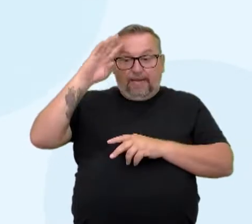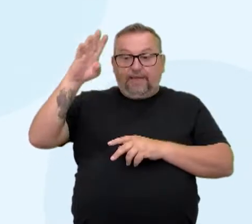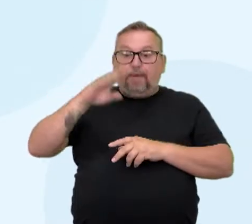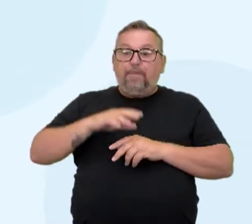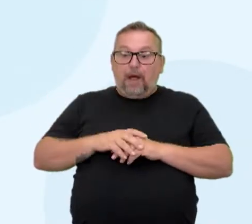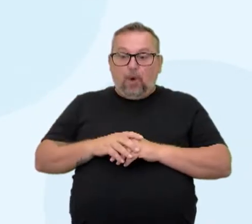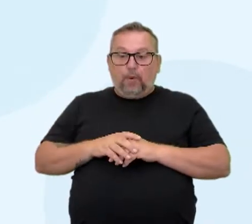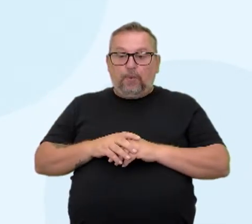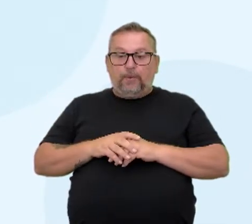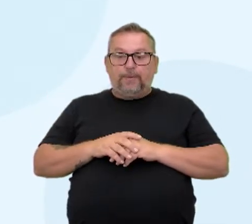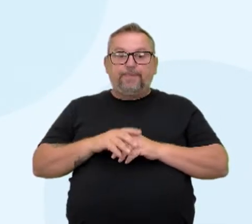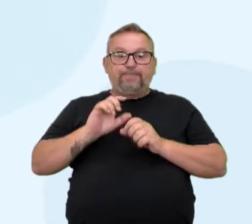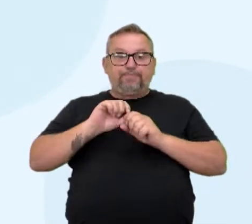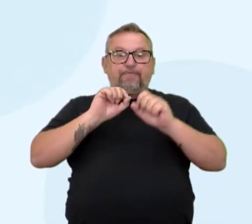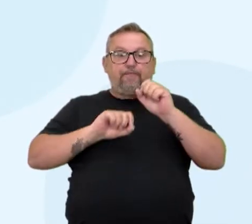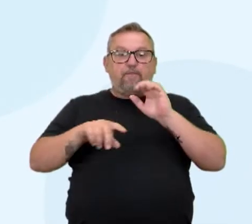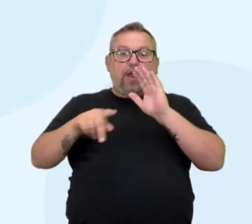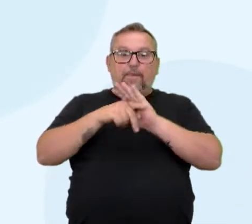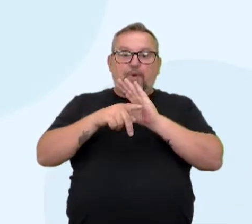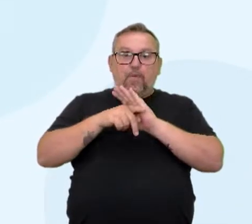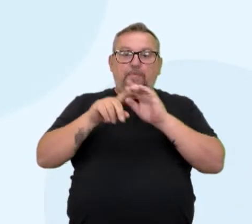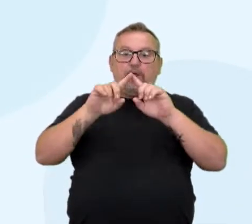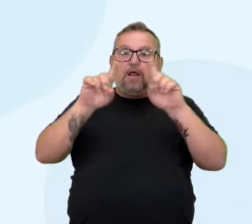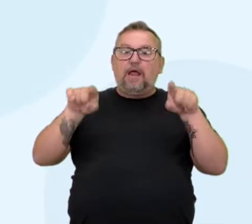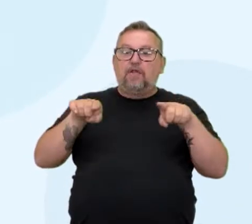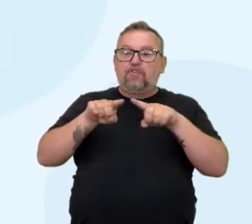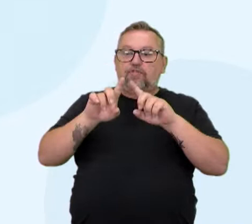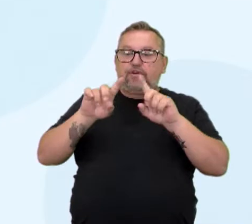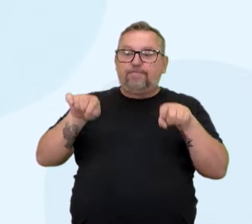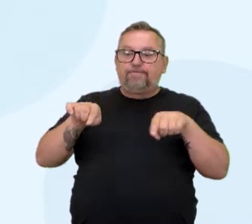O tema é o formato das caixas de texto,